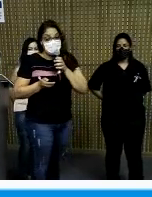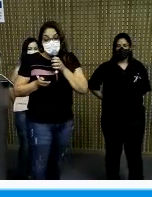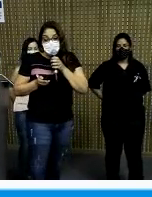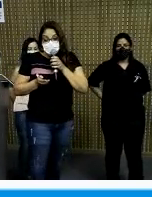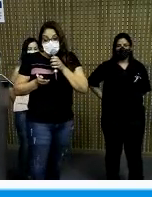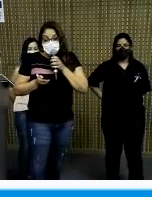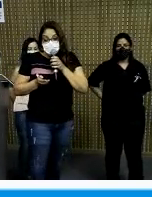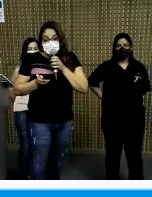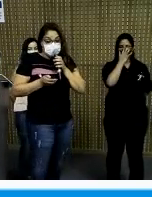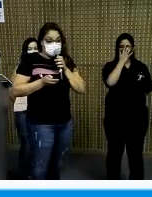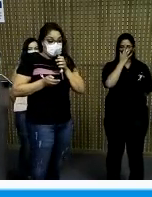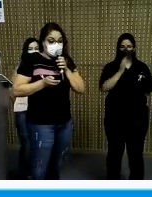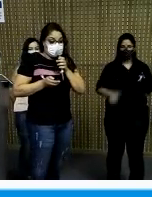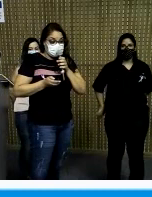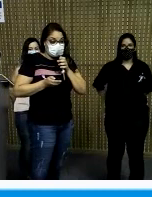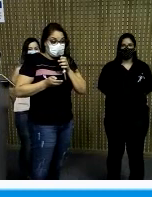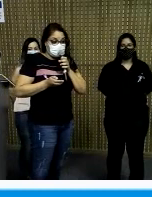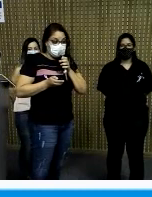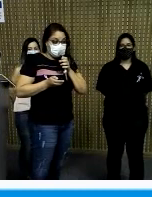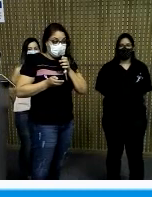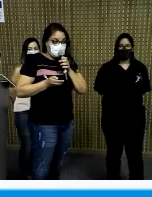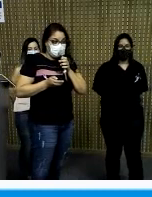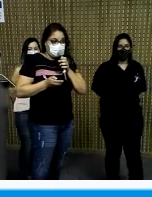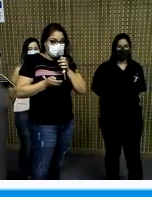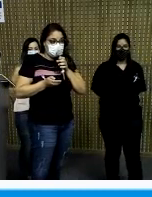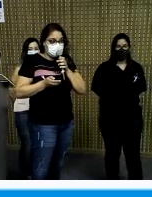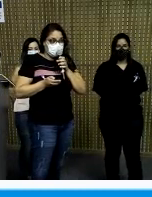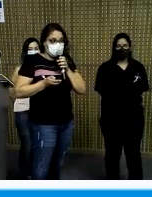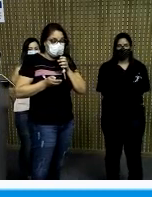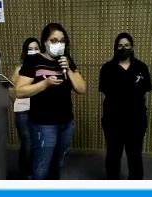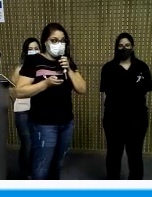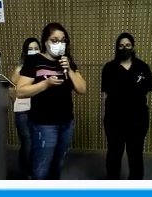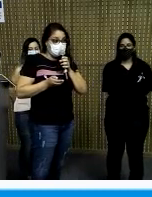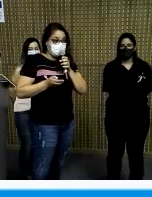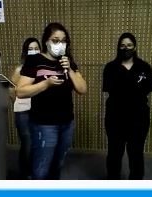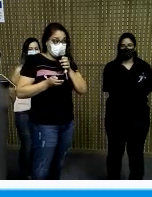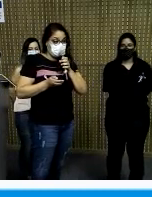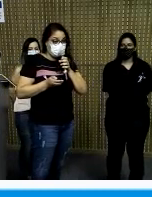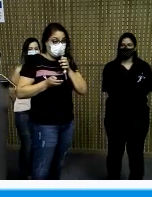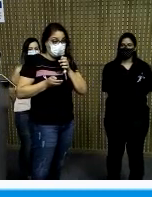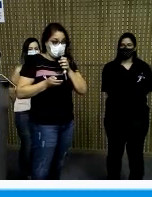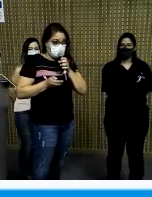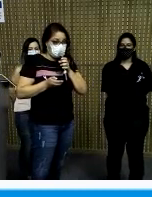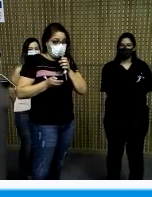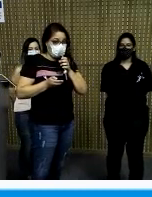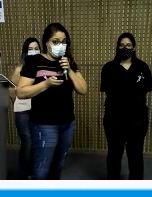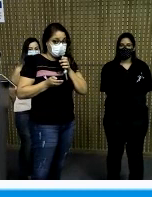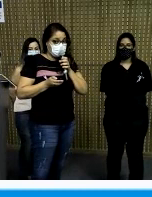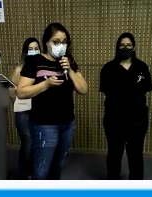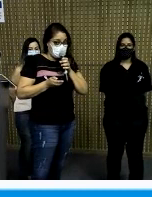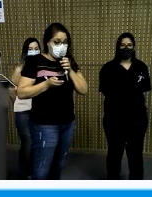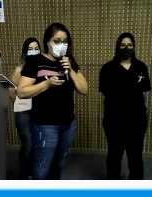falei, mas a gente está trabalhando também, em cima desses indicadores, um indicador de processo cultural, que é a